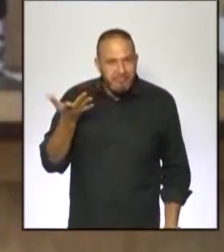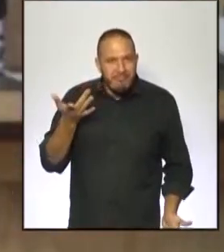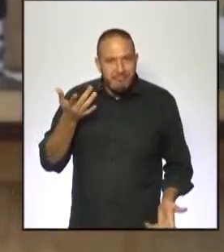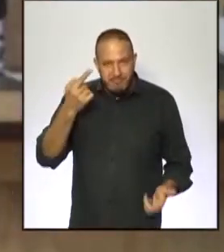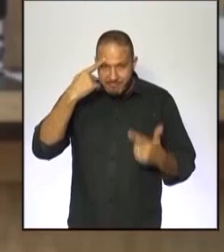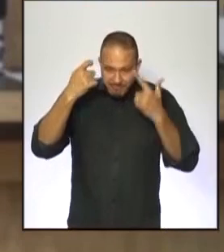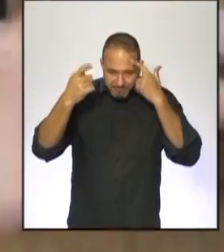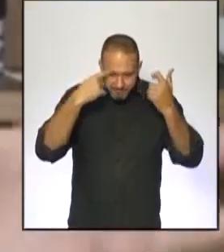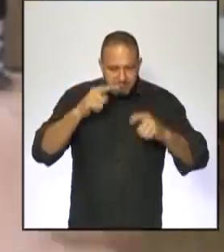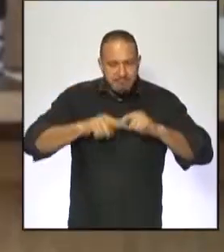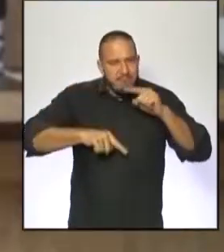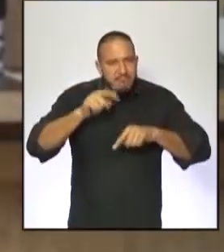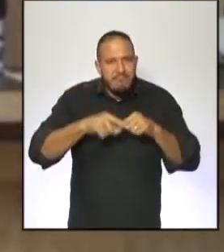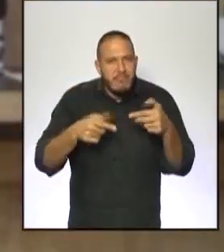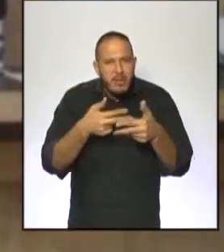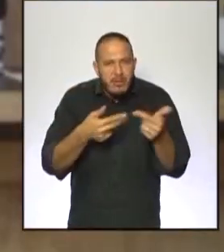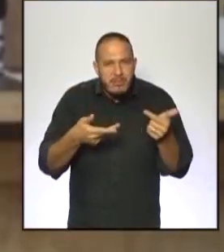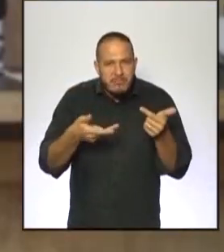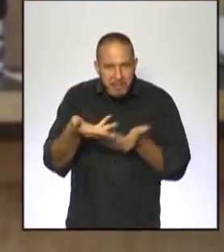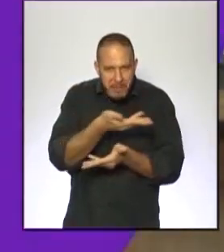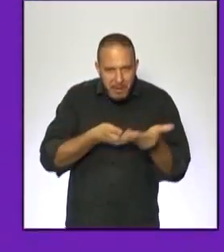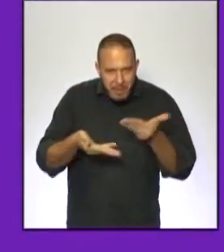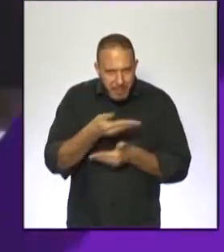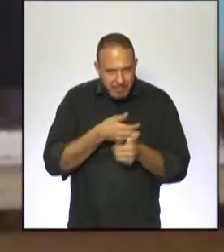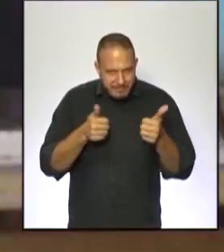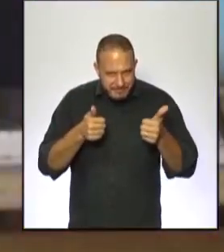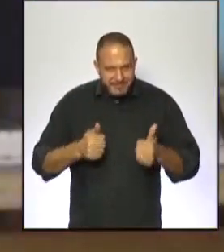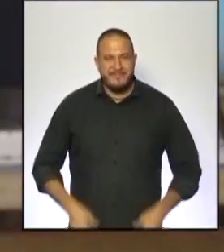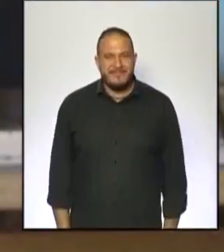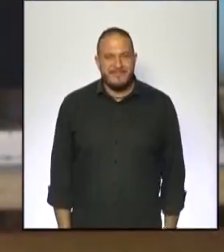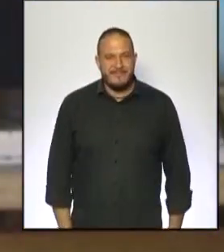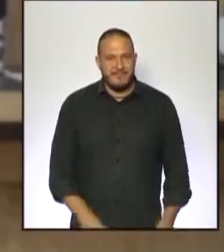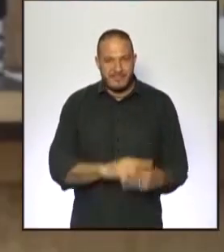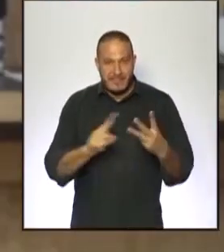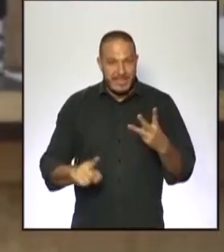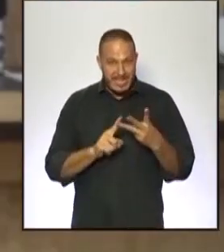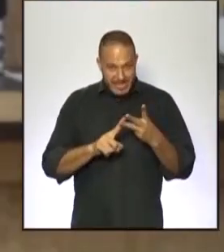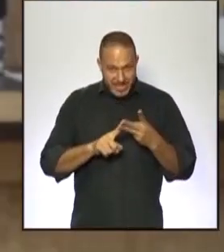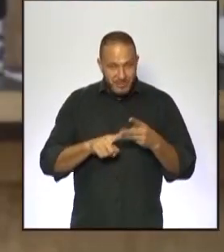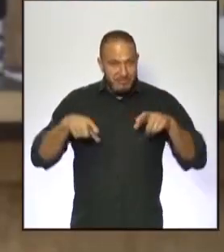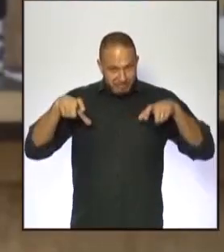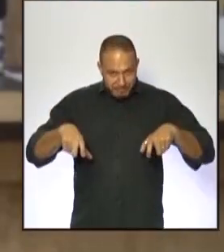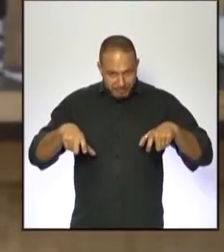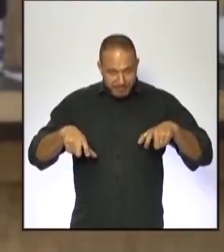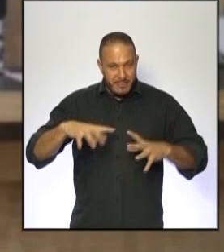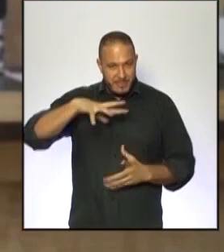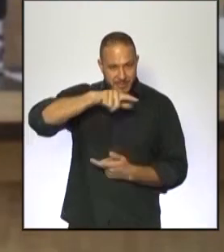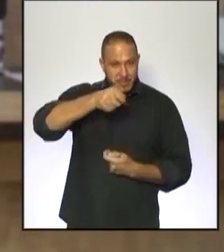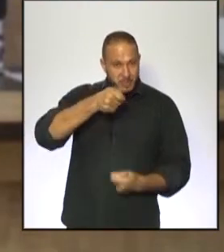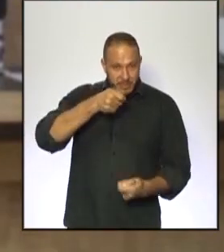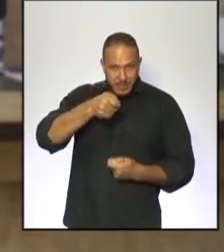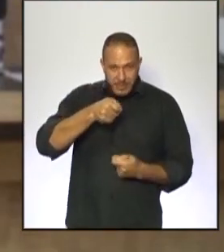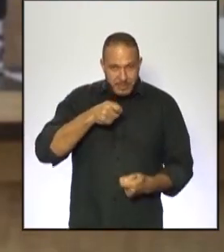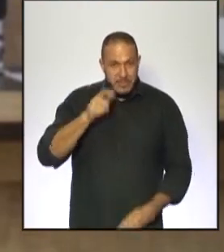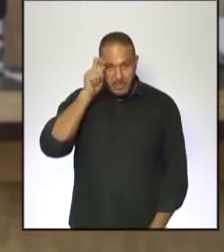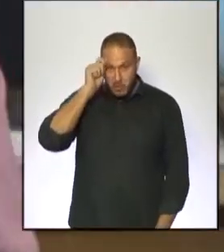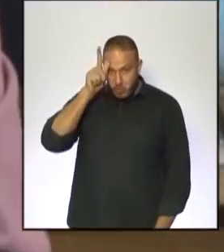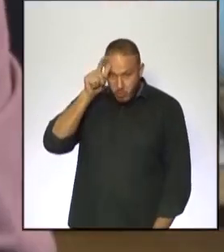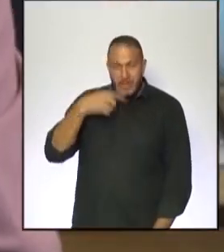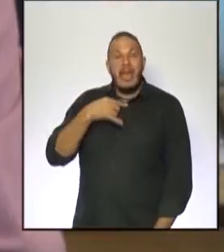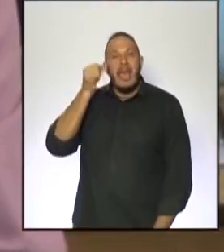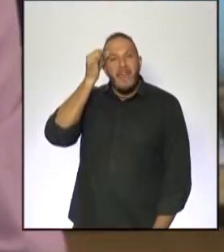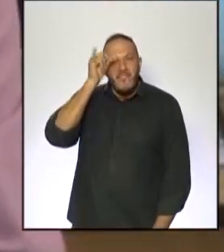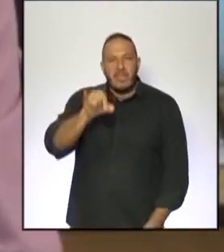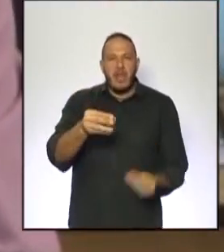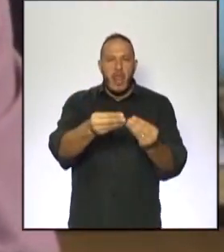construindo as coisas em colaboração. Terceiro pé, sustentabilidade. A cultura que evita